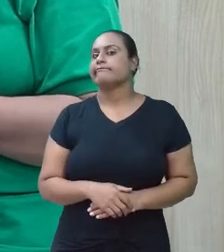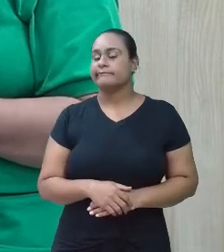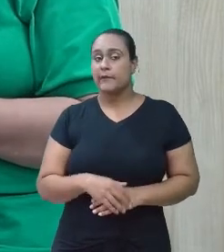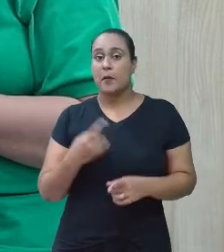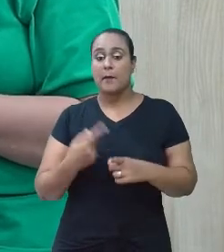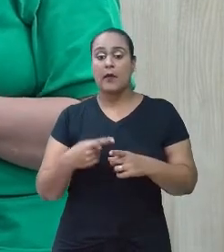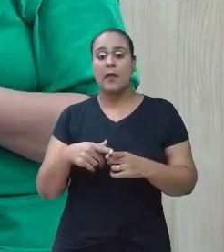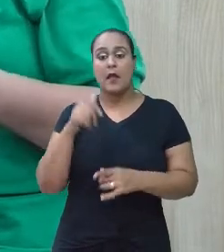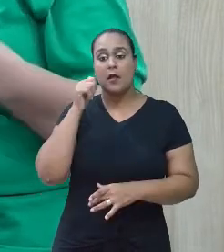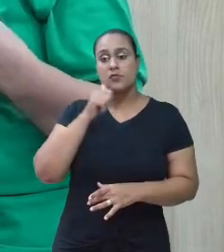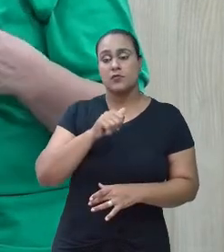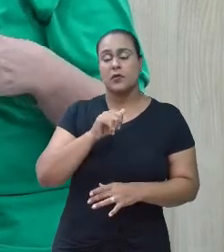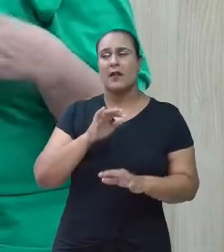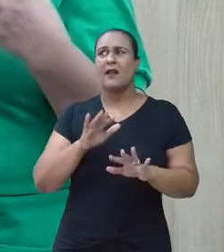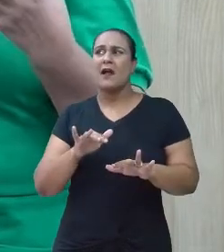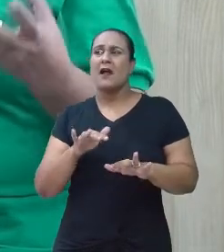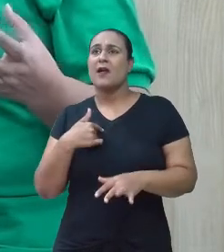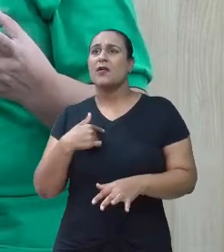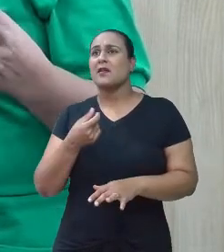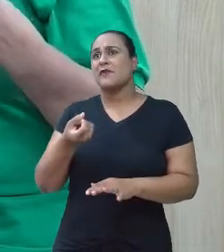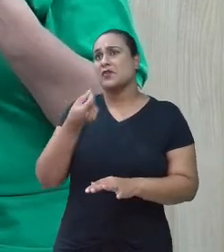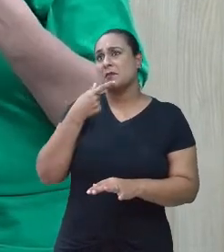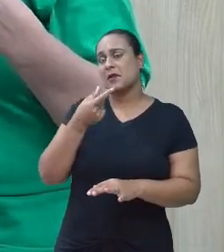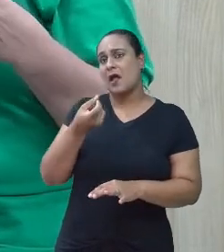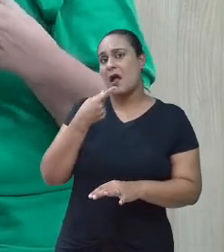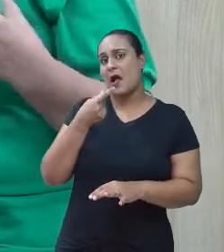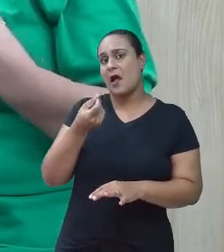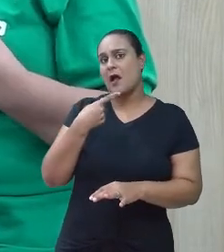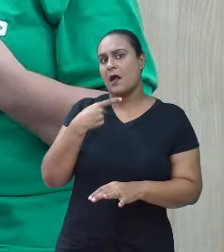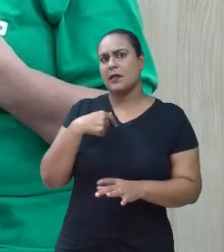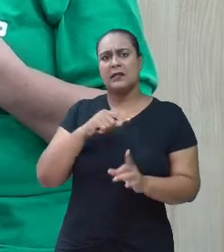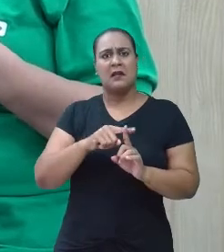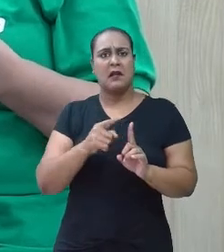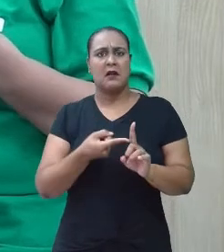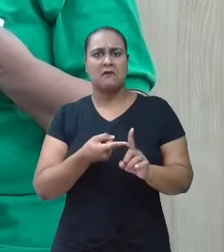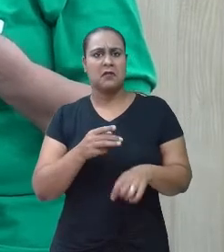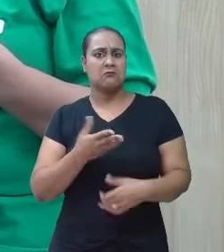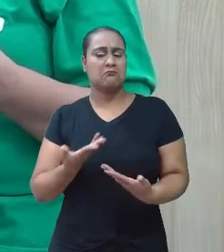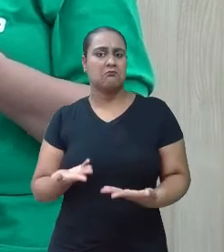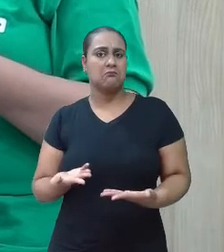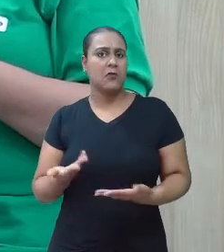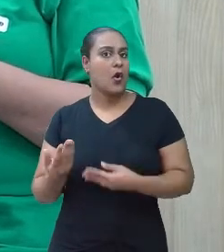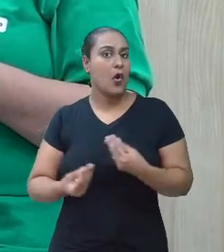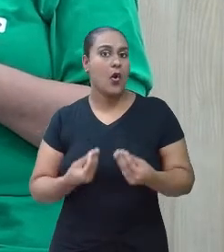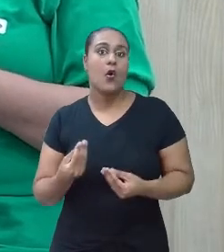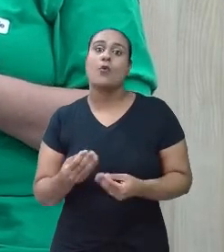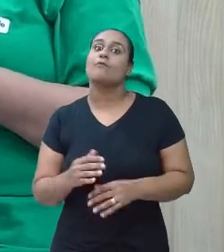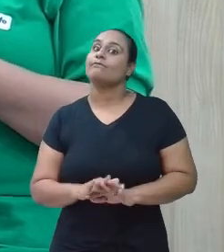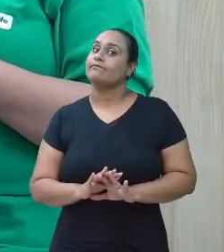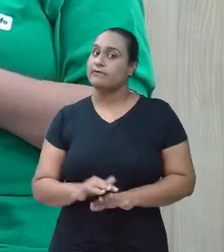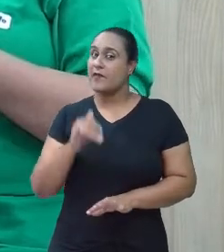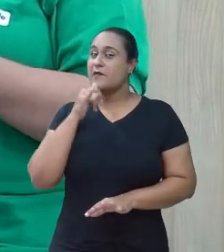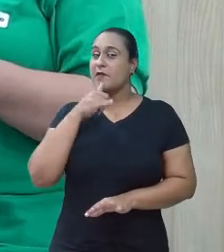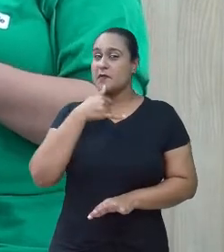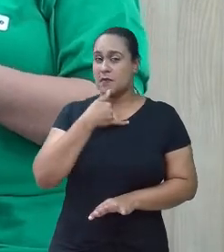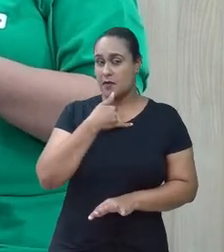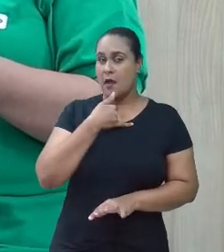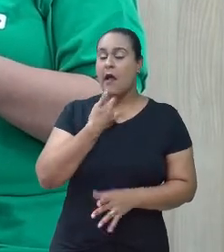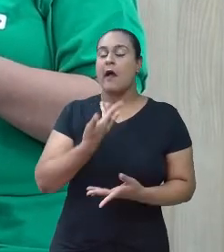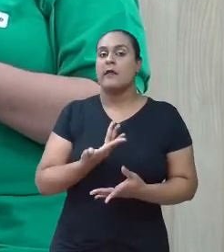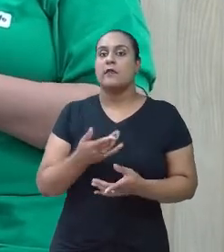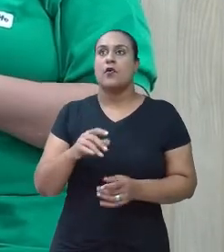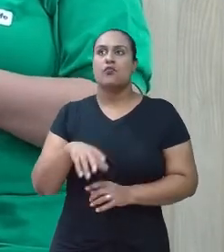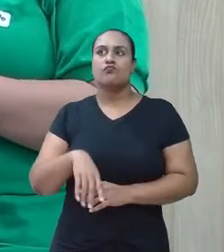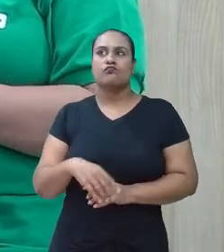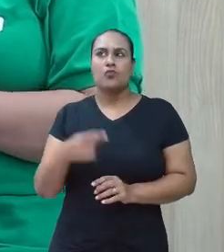mulheres dizem assim: não, mas eu estava tomando um anticoncepcional e engravidei. Pois é, Infelizmente, foi aquele mínimo